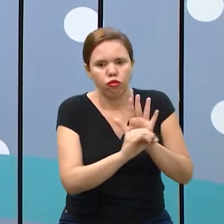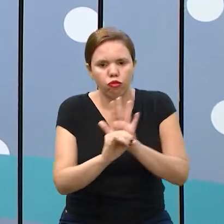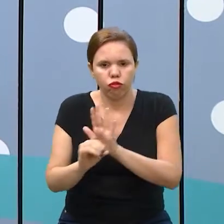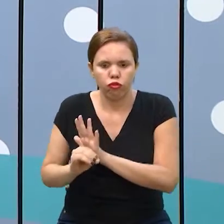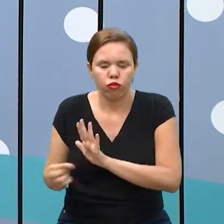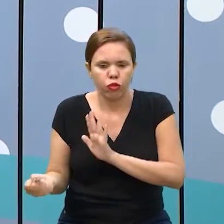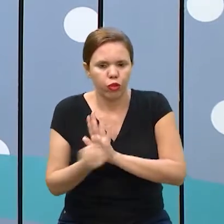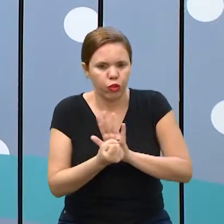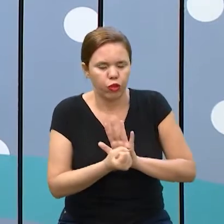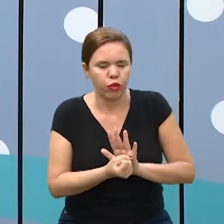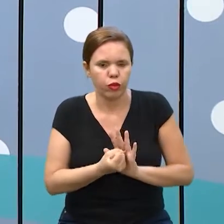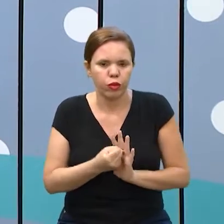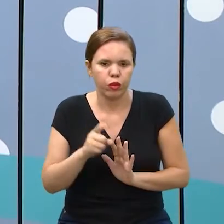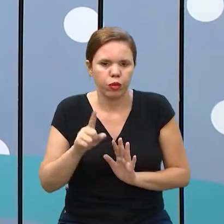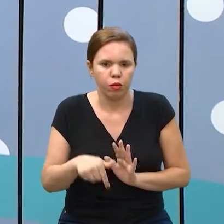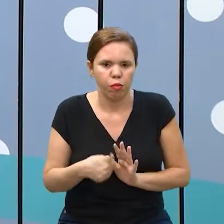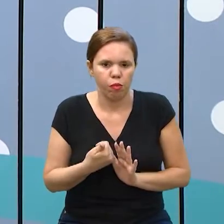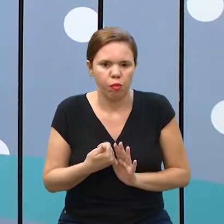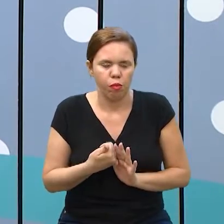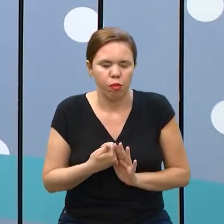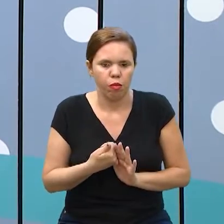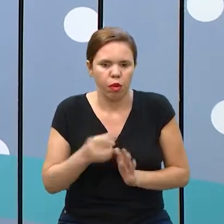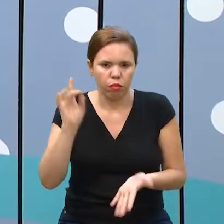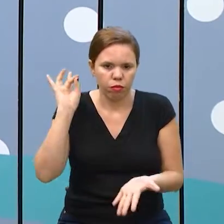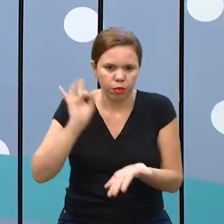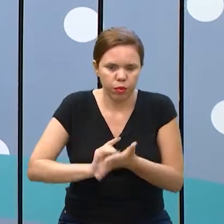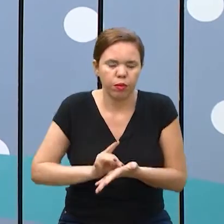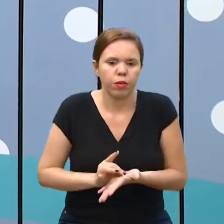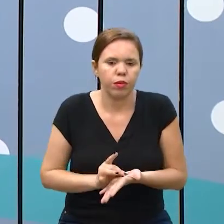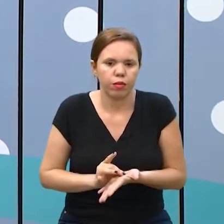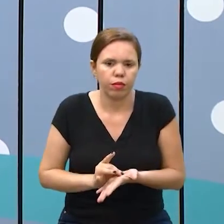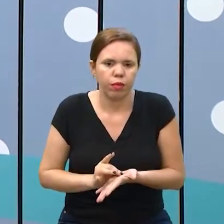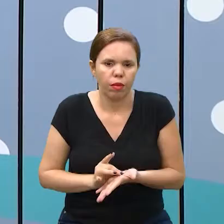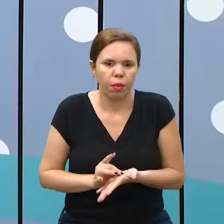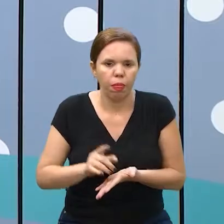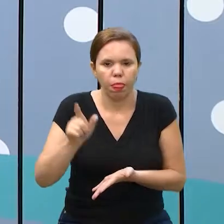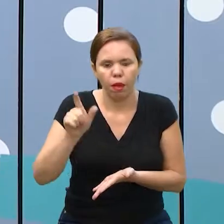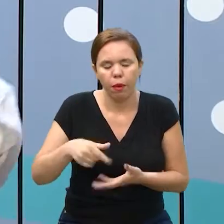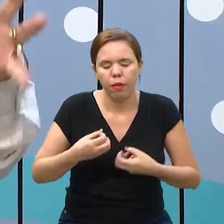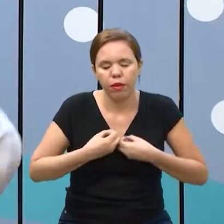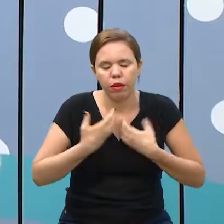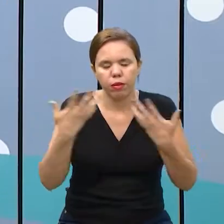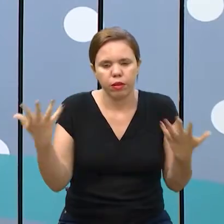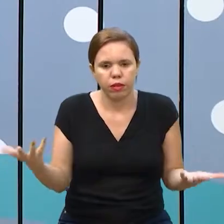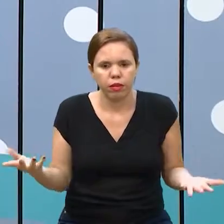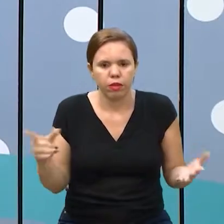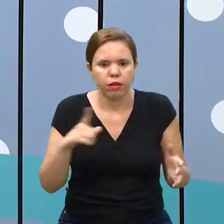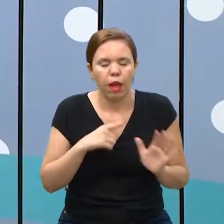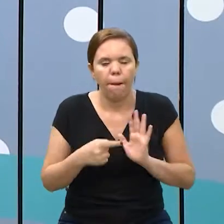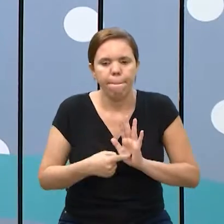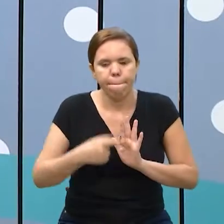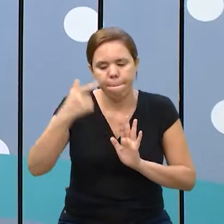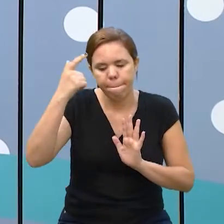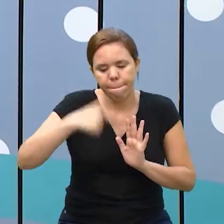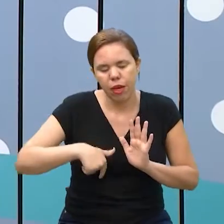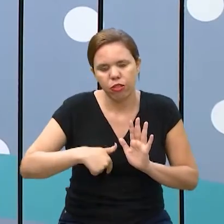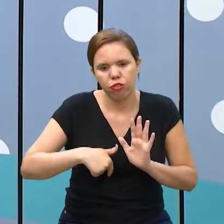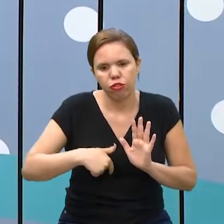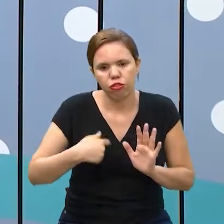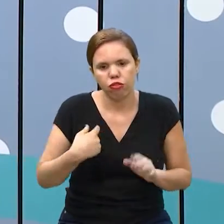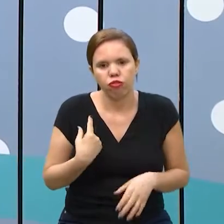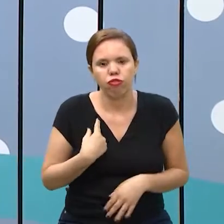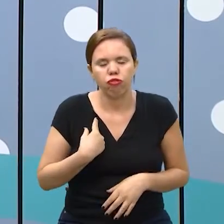identidades de marca, é a autenticidade. É um espontâneo produzido? Exato, eu tenho que mostrar a